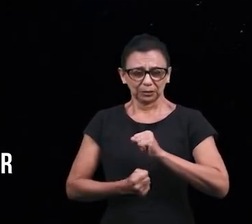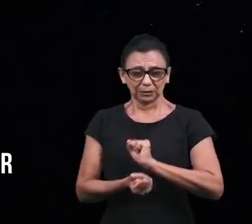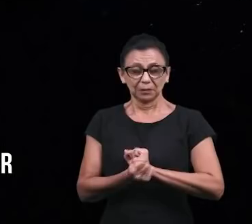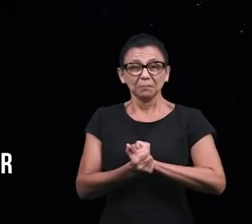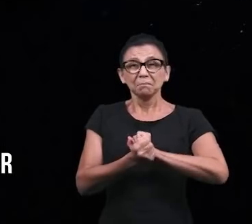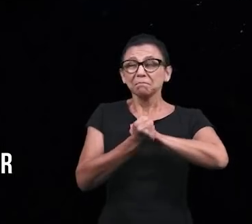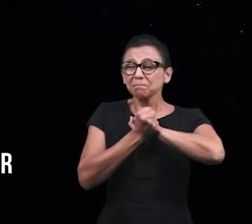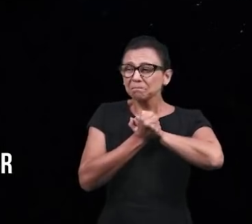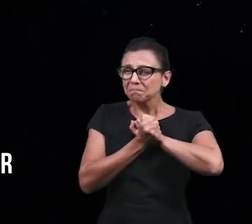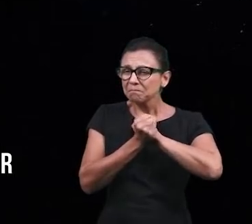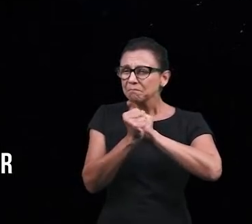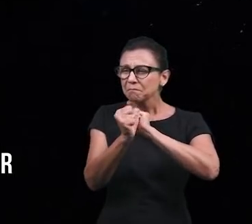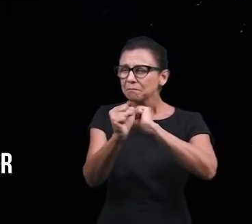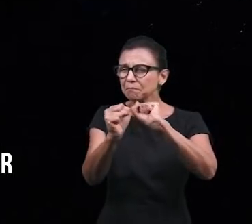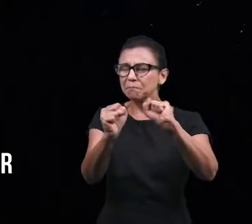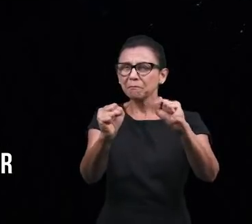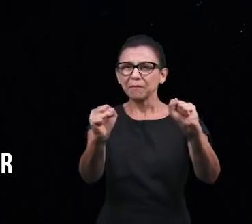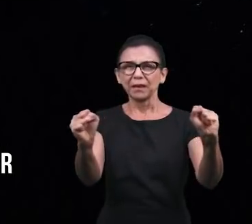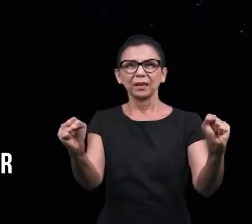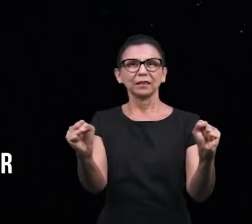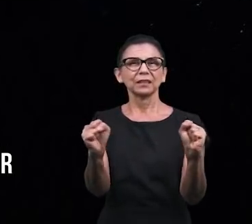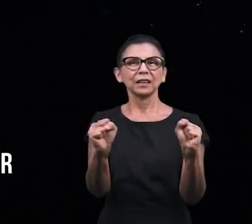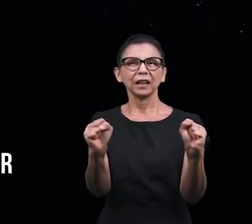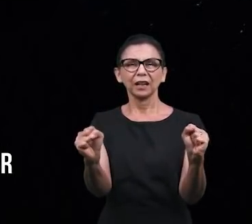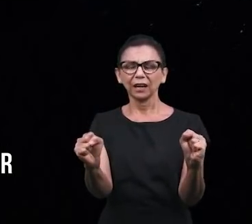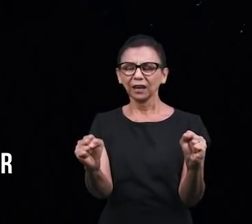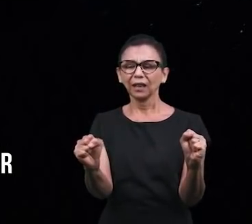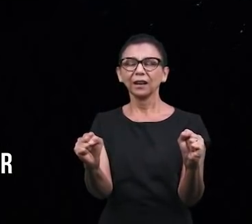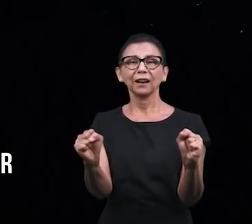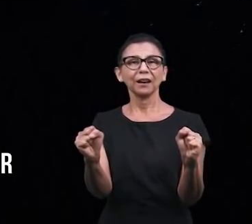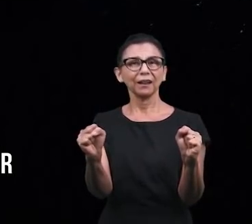dor, que cura as